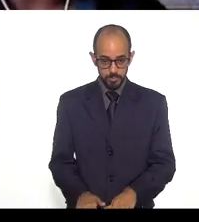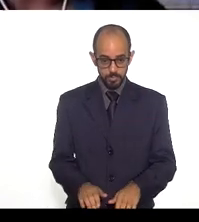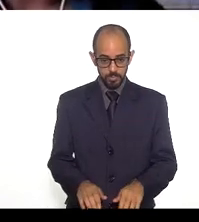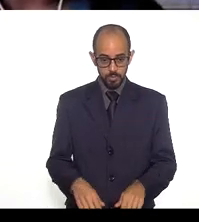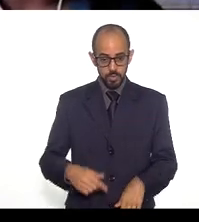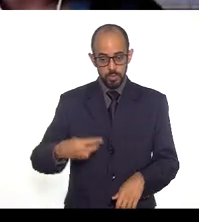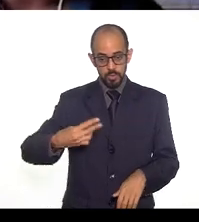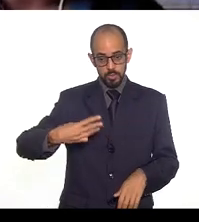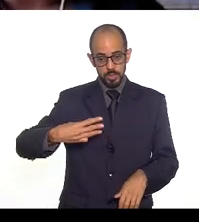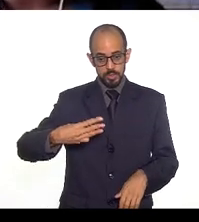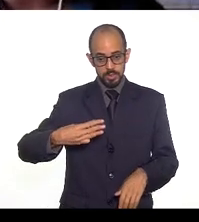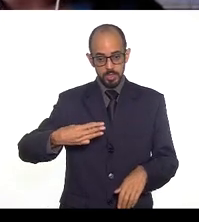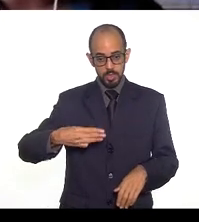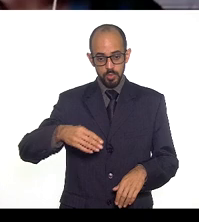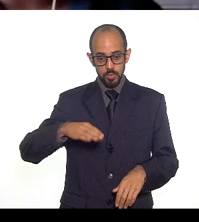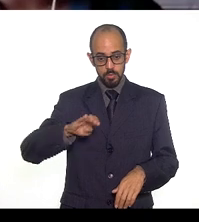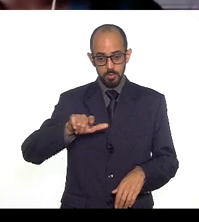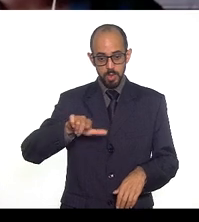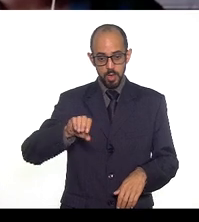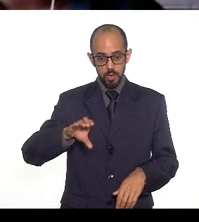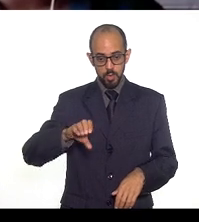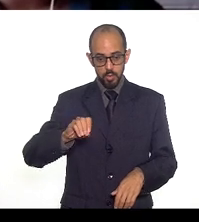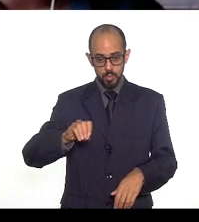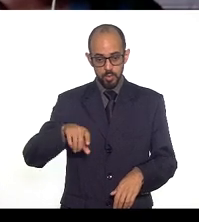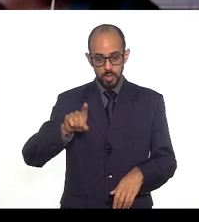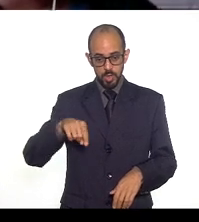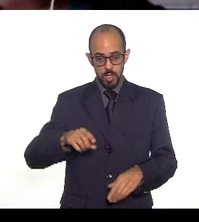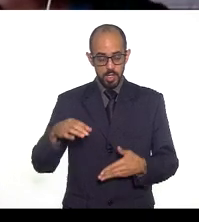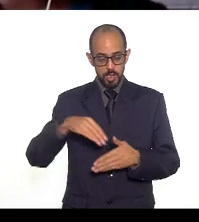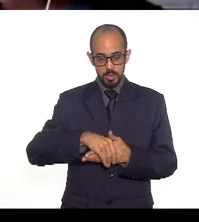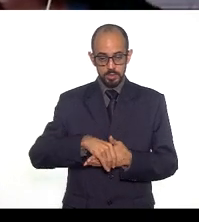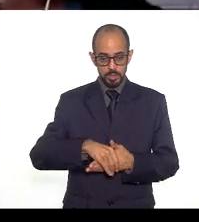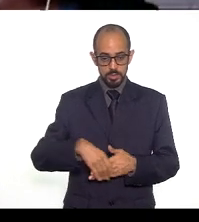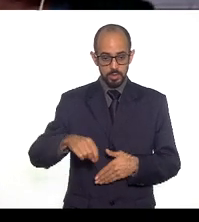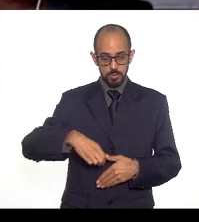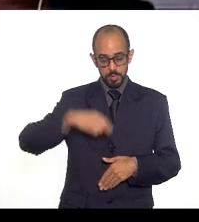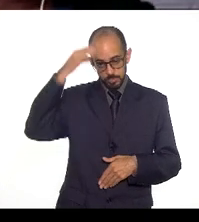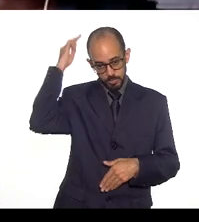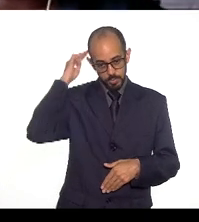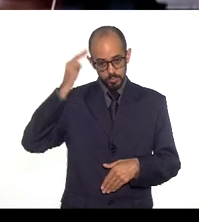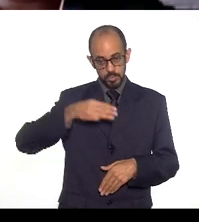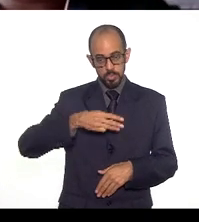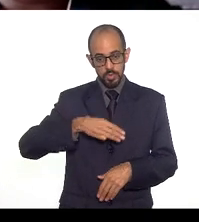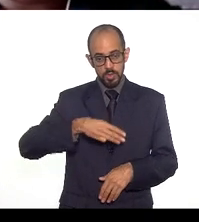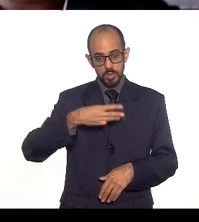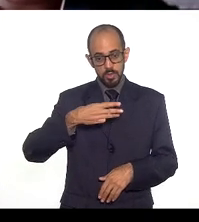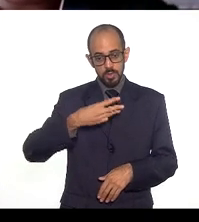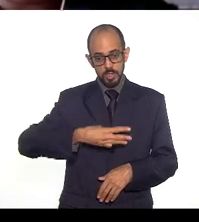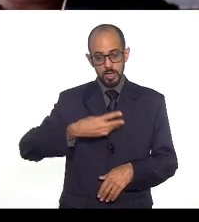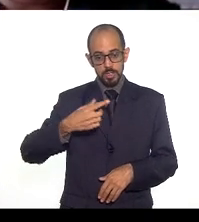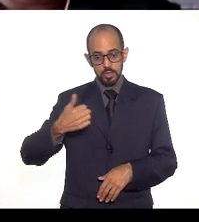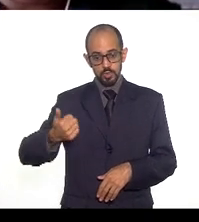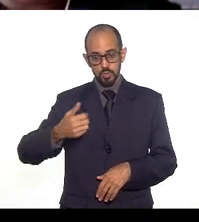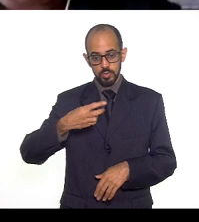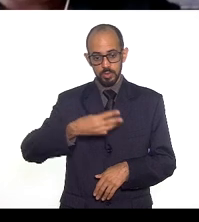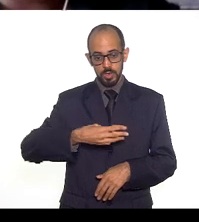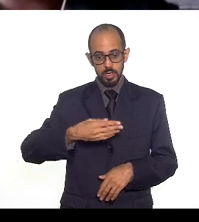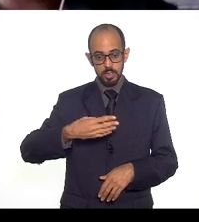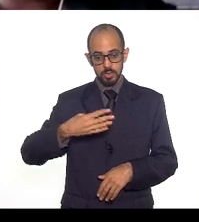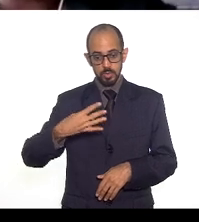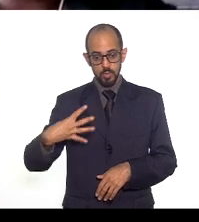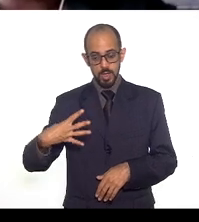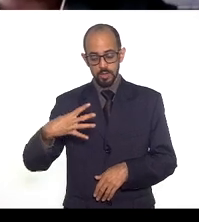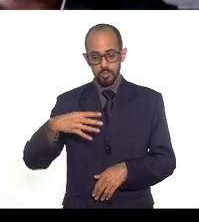O terceiro bloco é a anexação. Relator, deputado Márcio Pacheco, 32 da pauta, projeto de lei 3134/2020, autoria